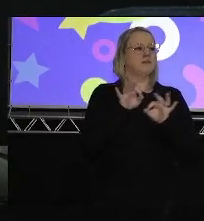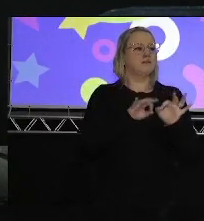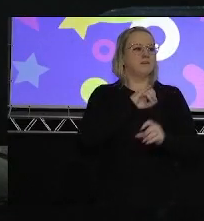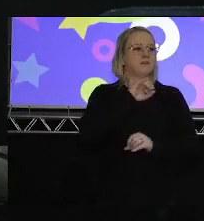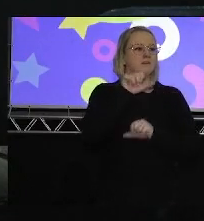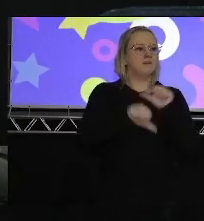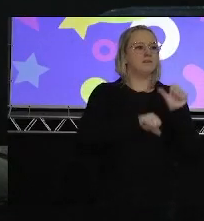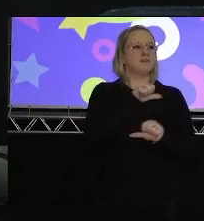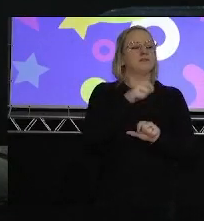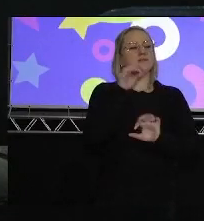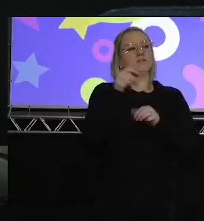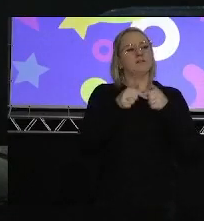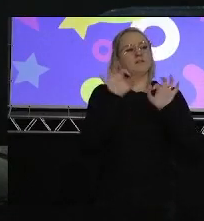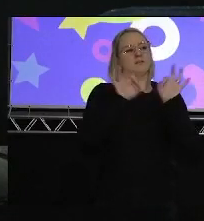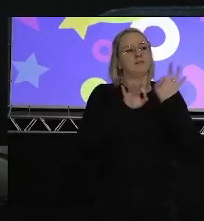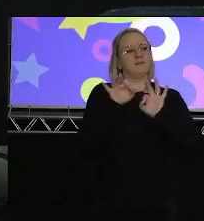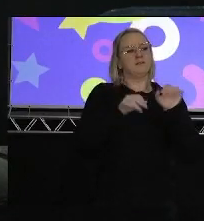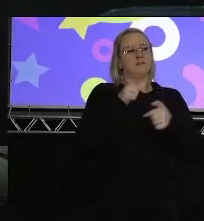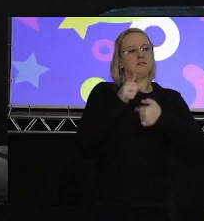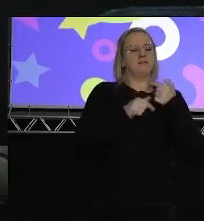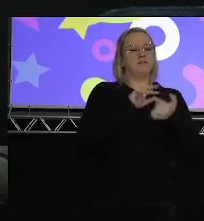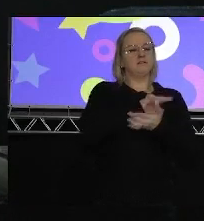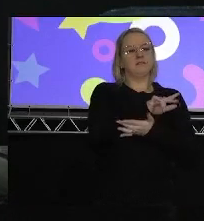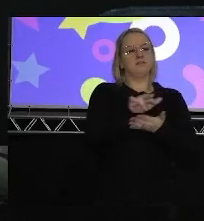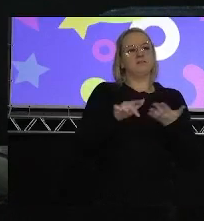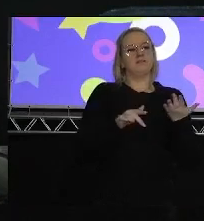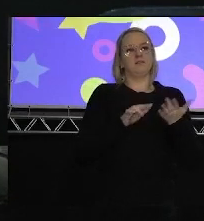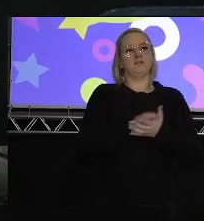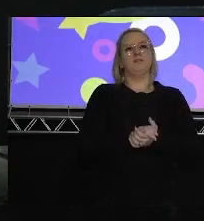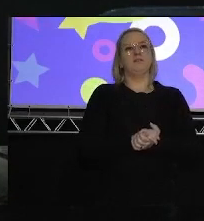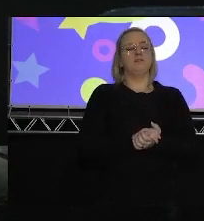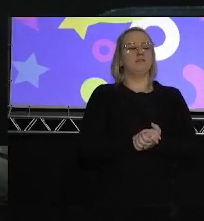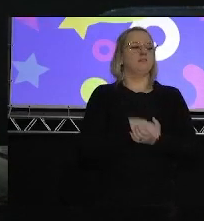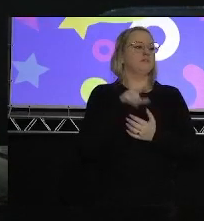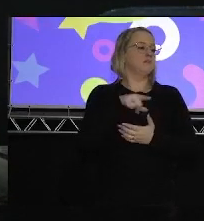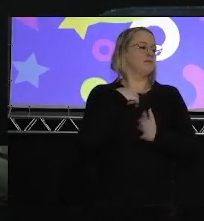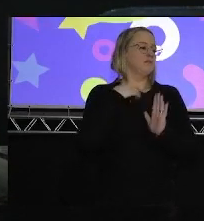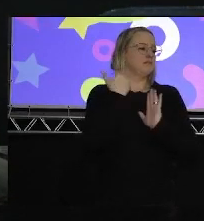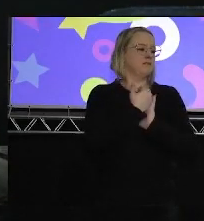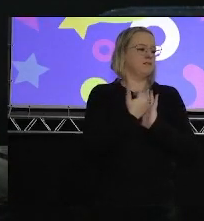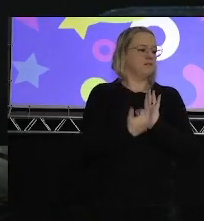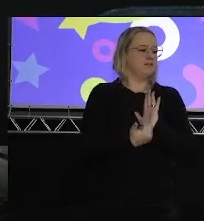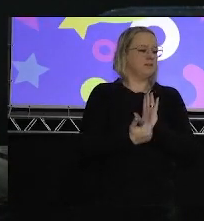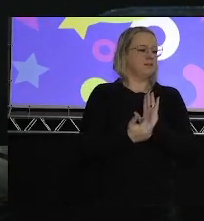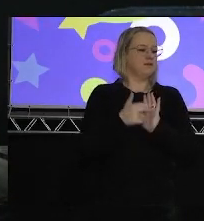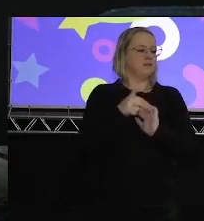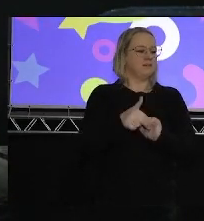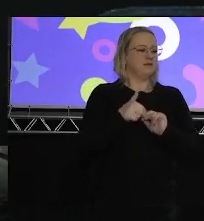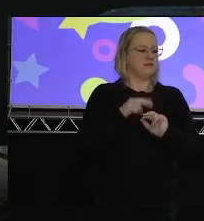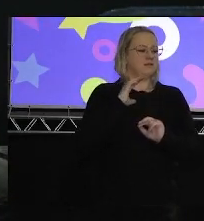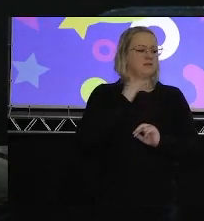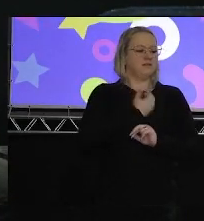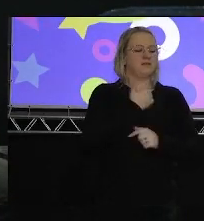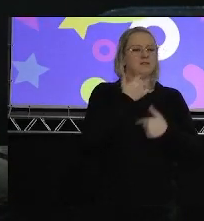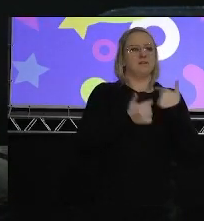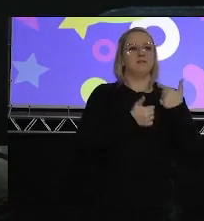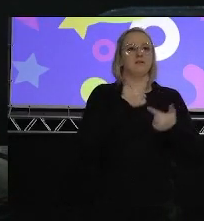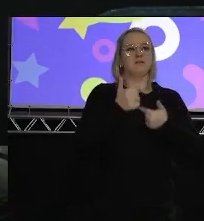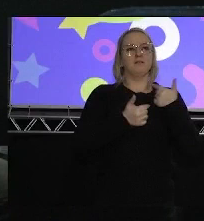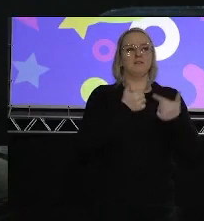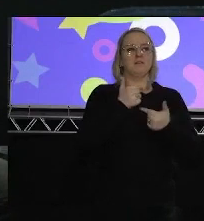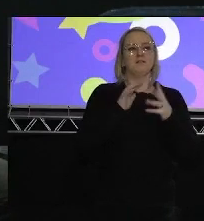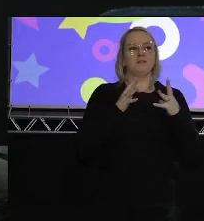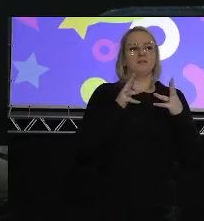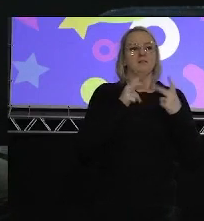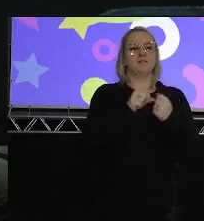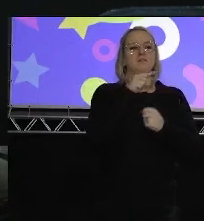é um plano de serviço e outras ainda que eles customizam. É uma série de... E aí a gente trabalha todas